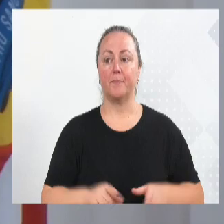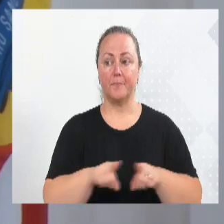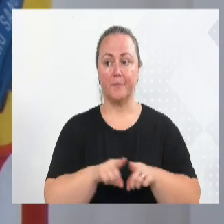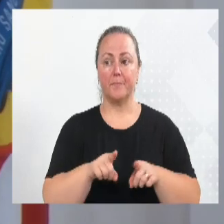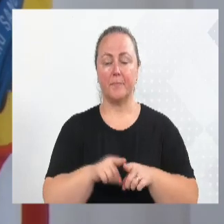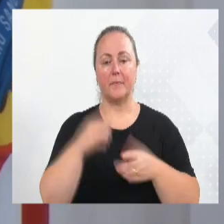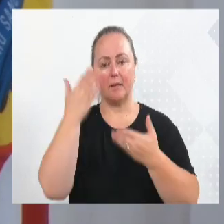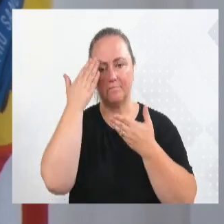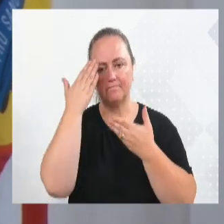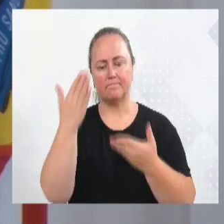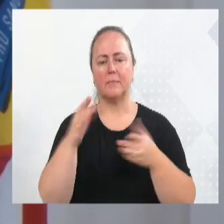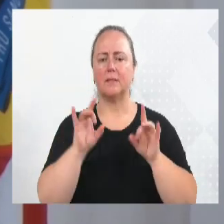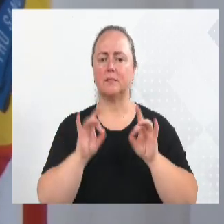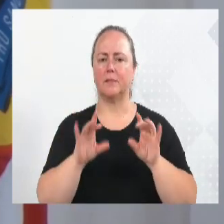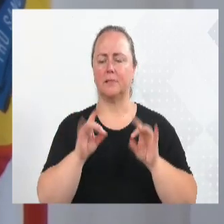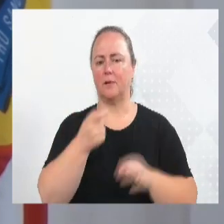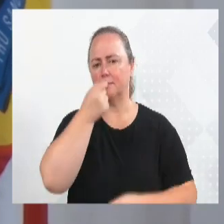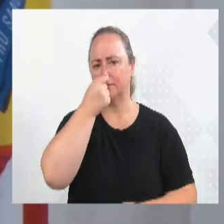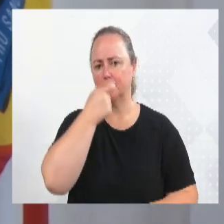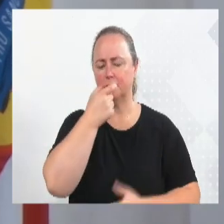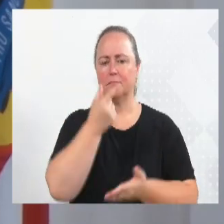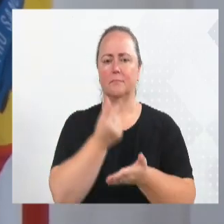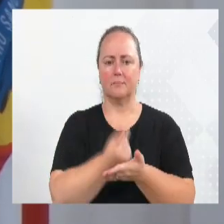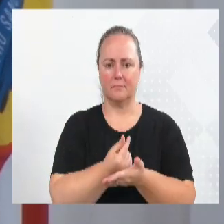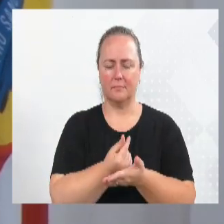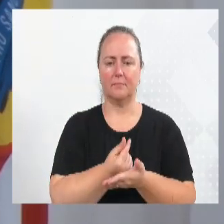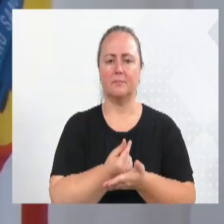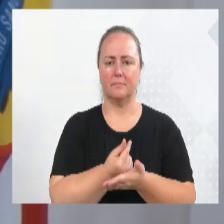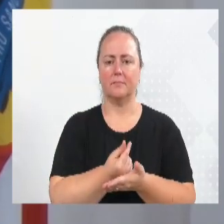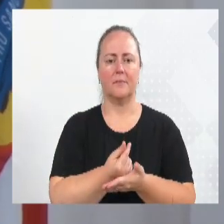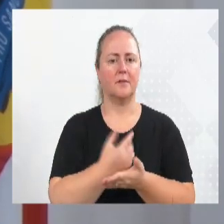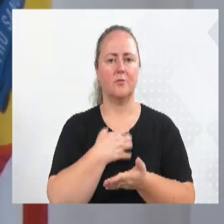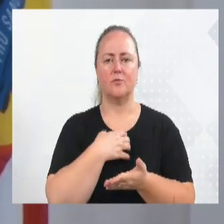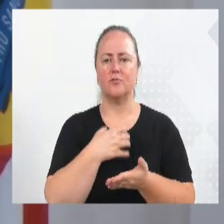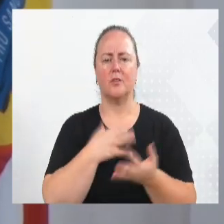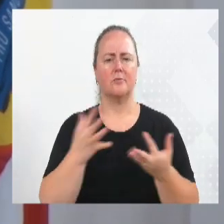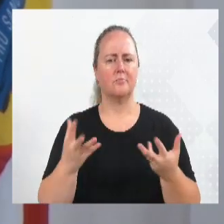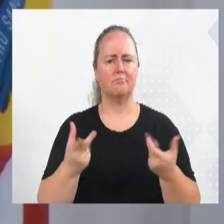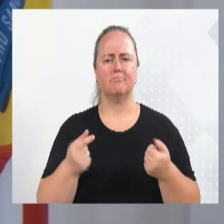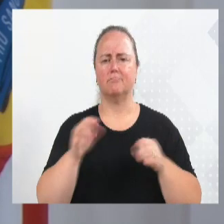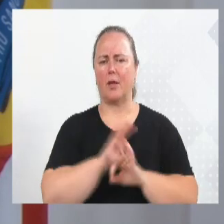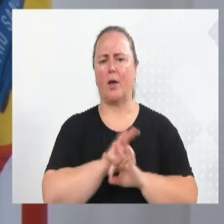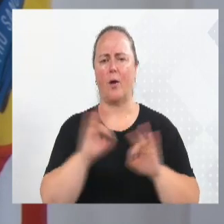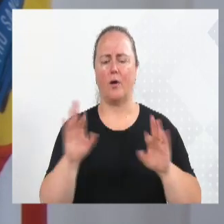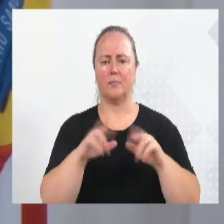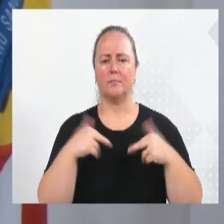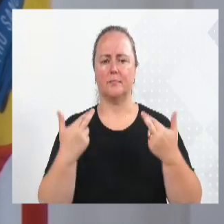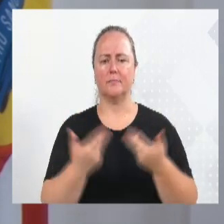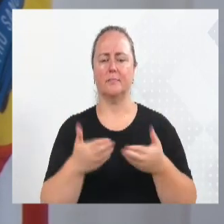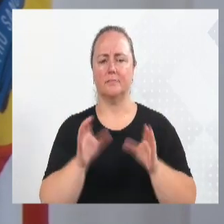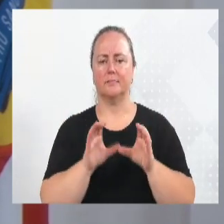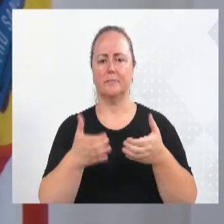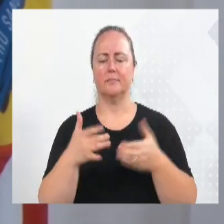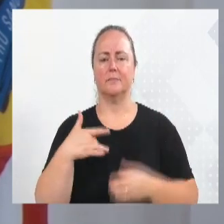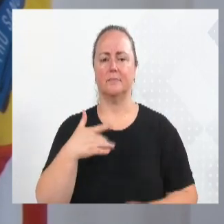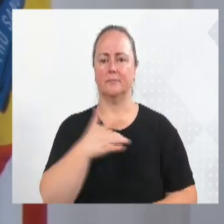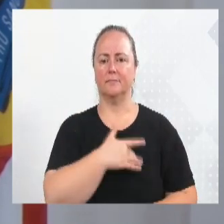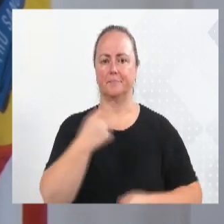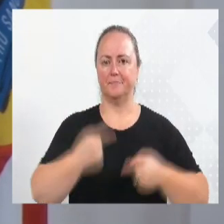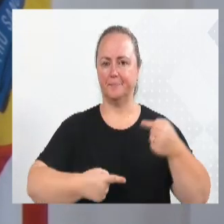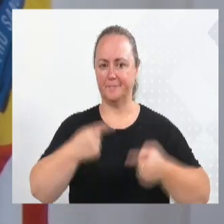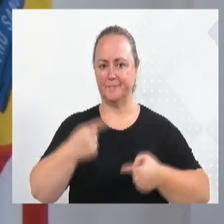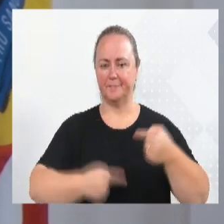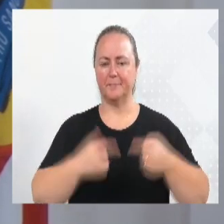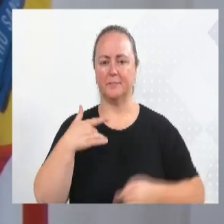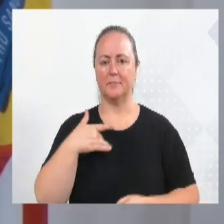especial Vereador Beltrame e a vereadora Cris Loureiro a gente fez de uma forma excepcional a nossa reunião da comissão de saúde para discutir a temática